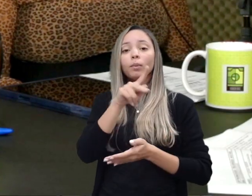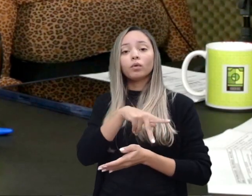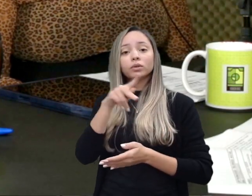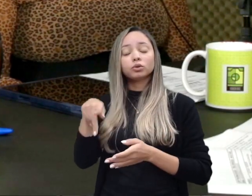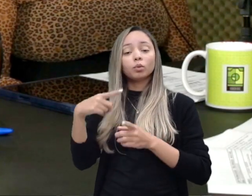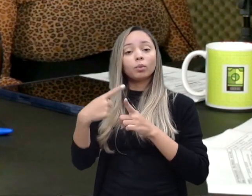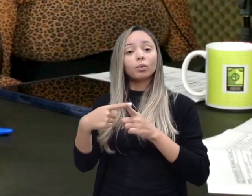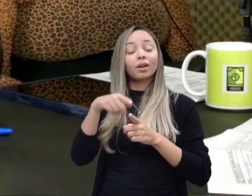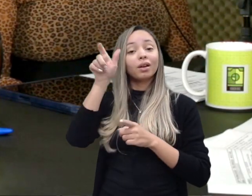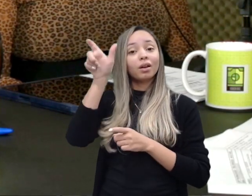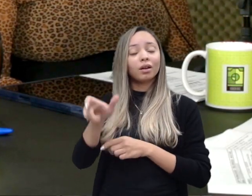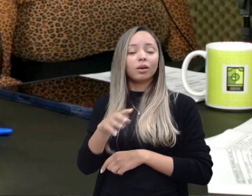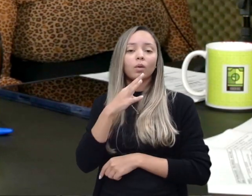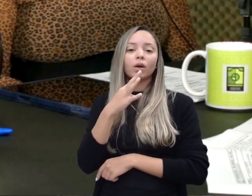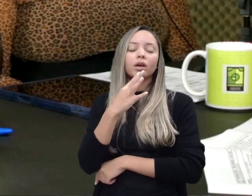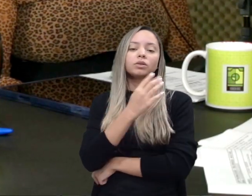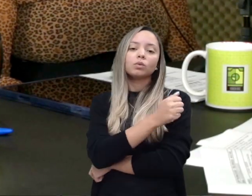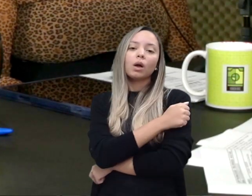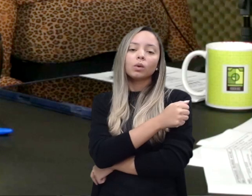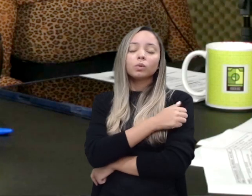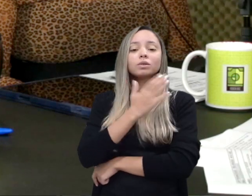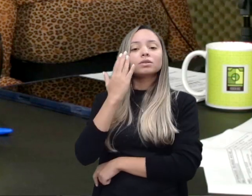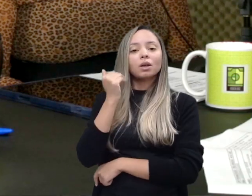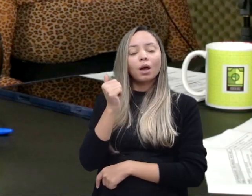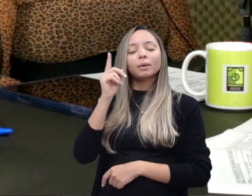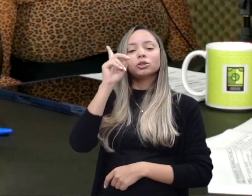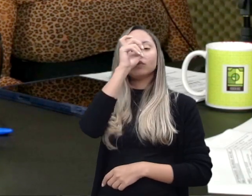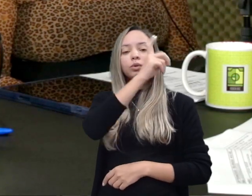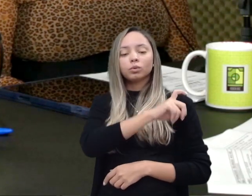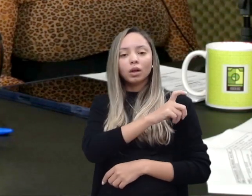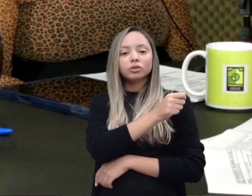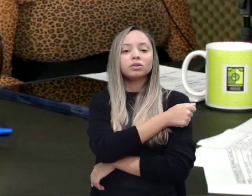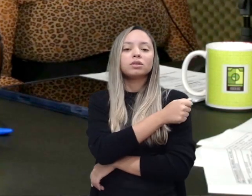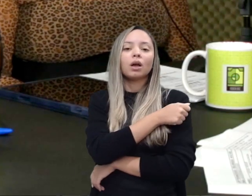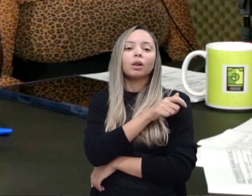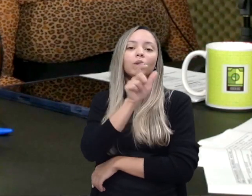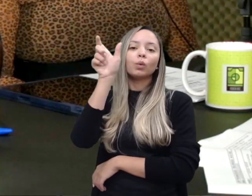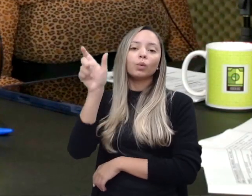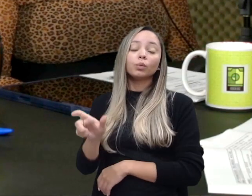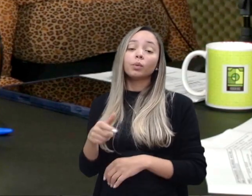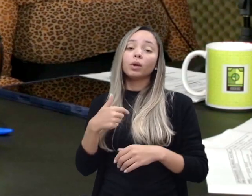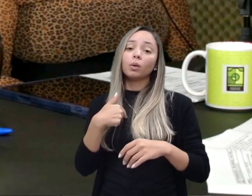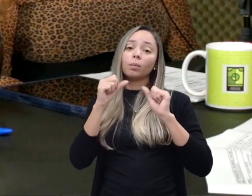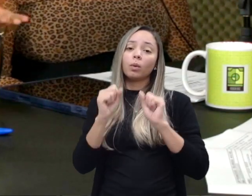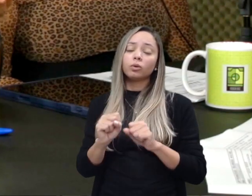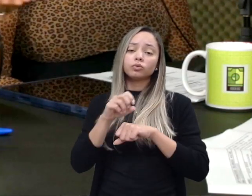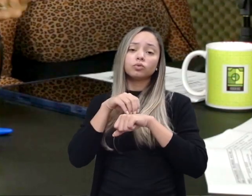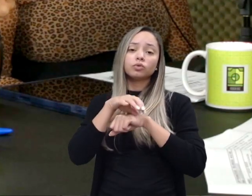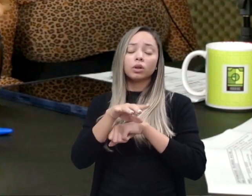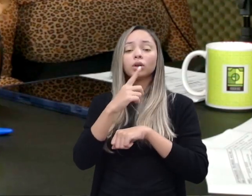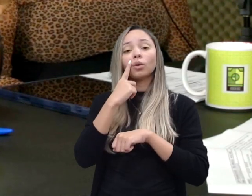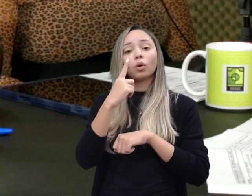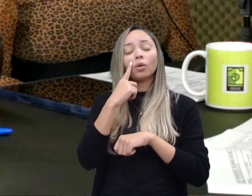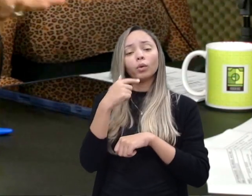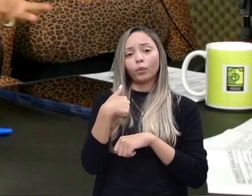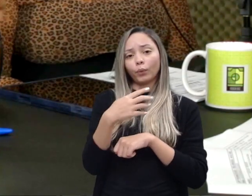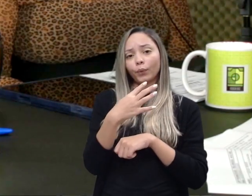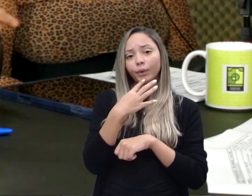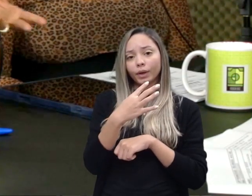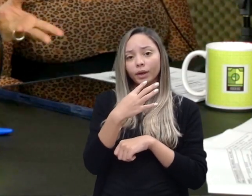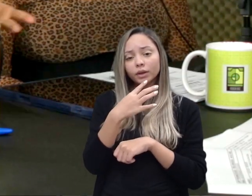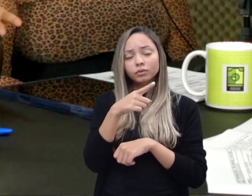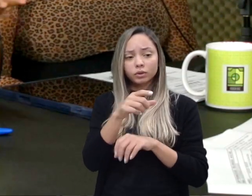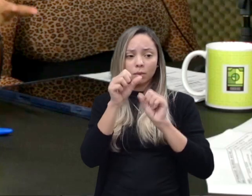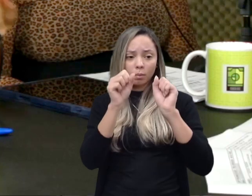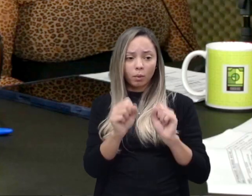aluno dele, né? Ele conhece as dificuldades que ele enfrenta ali no dia a dia. Então eu posso sugerir, chegar e dizer, Hugo, com esse teu aluno, tu pode fazer